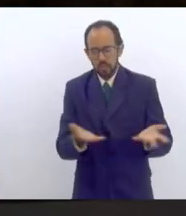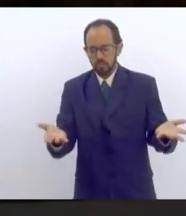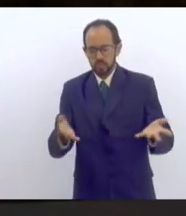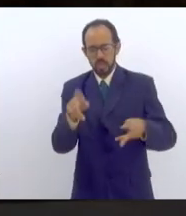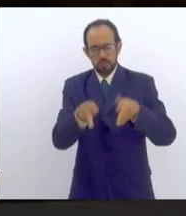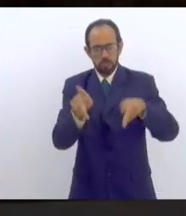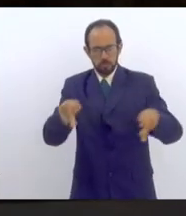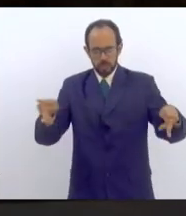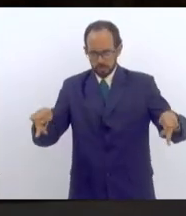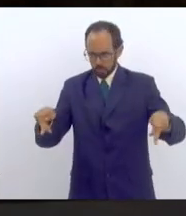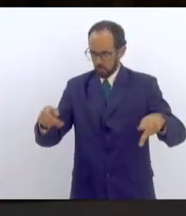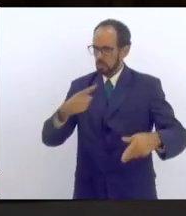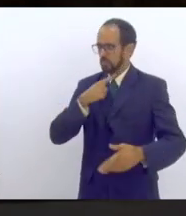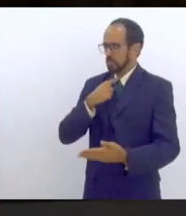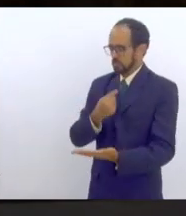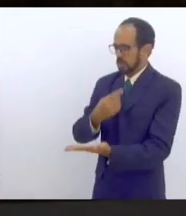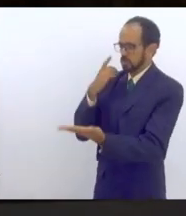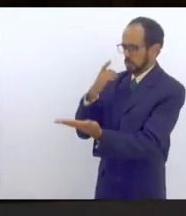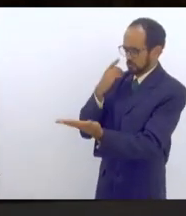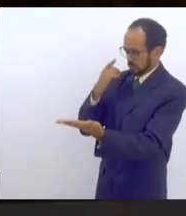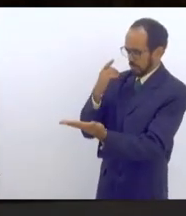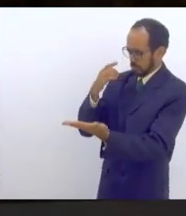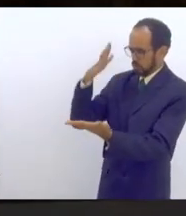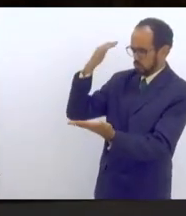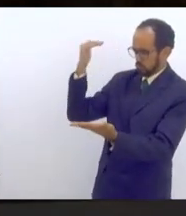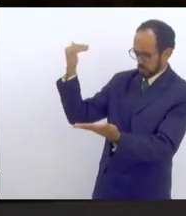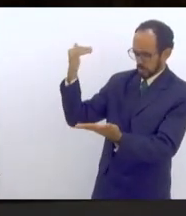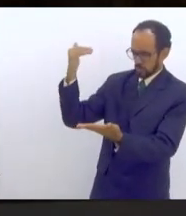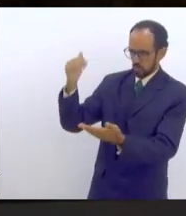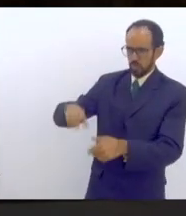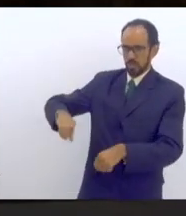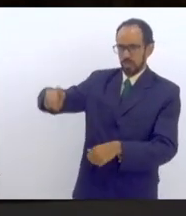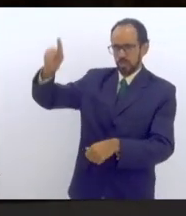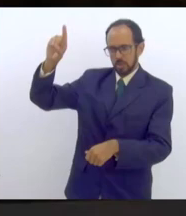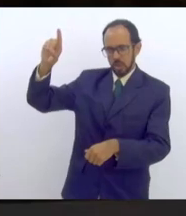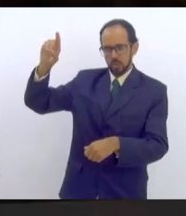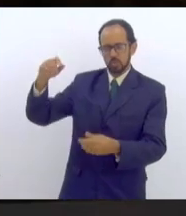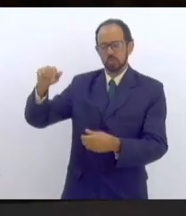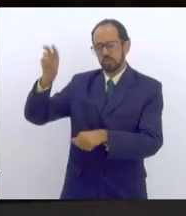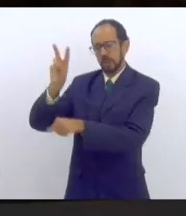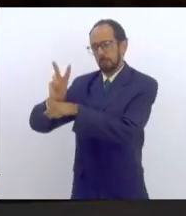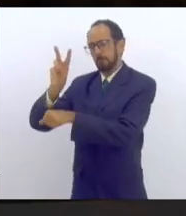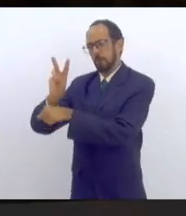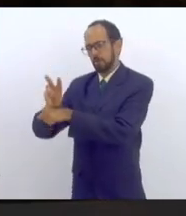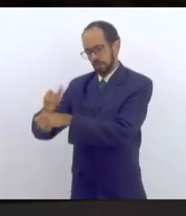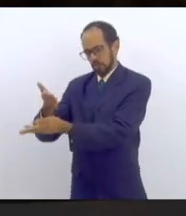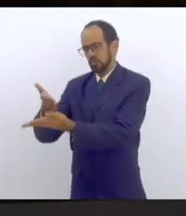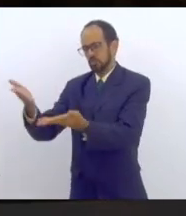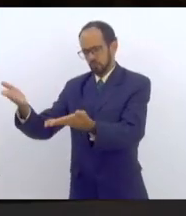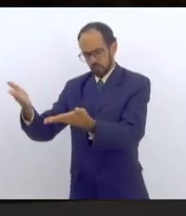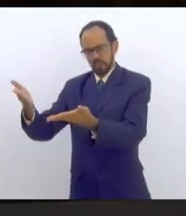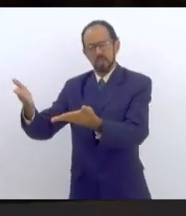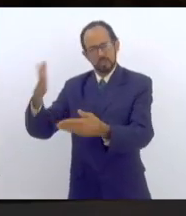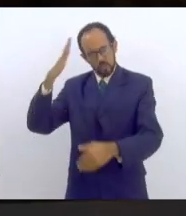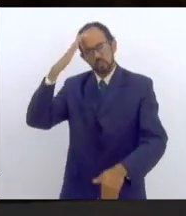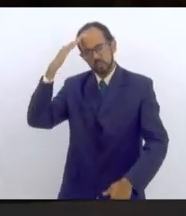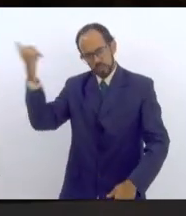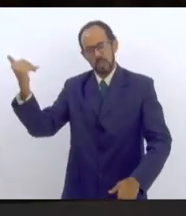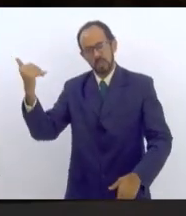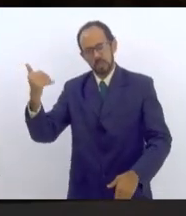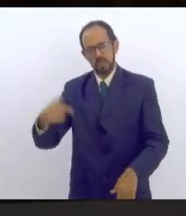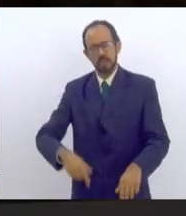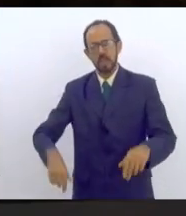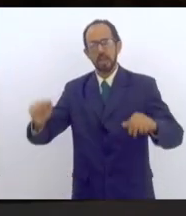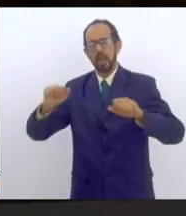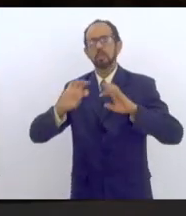senhor tenha muito sucesso. Eu sei que terá. Eu sei que Deus está protegendo esta casa. Eu sei que Deus